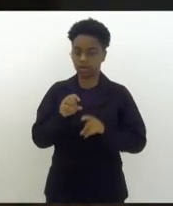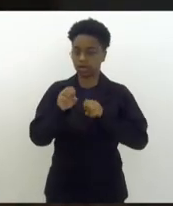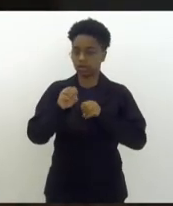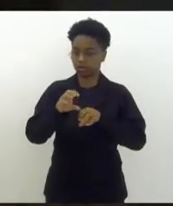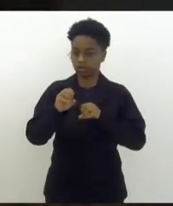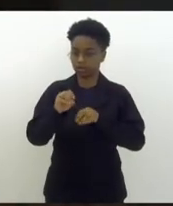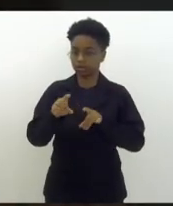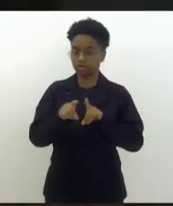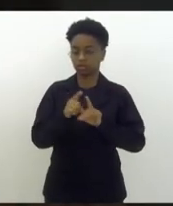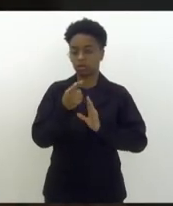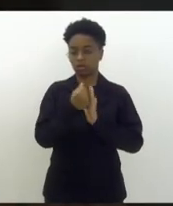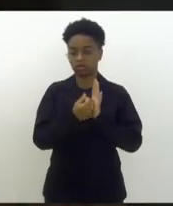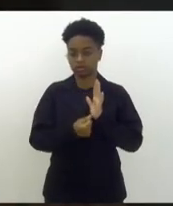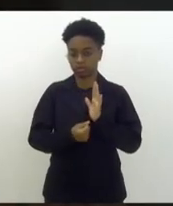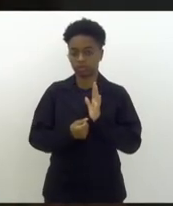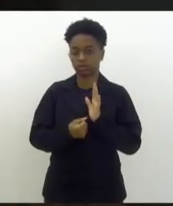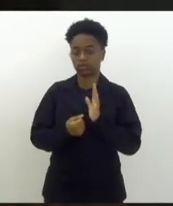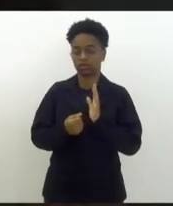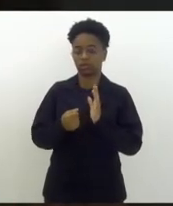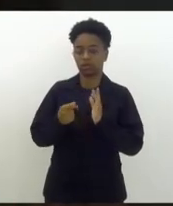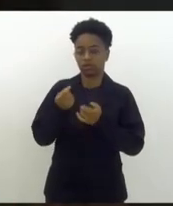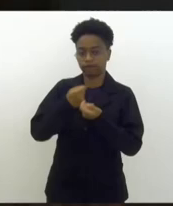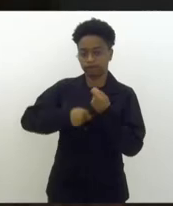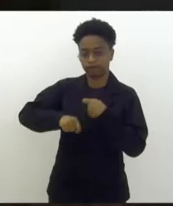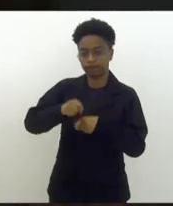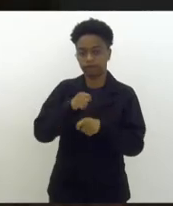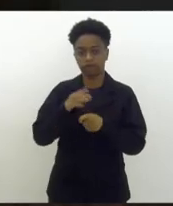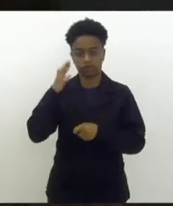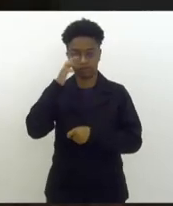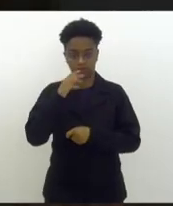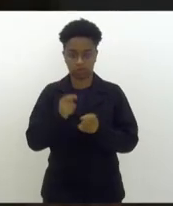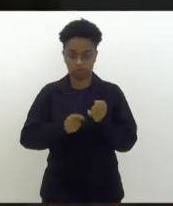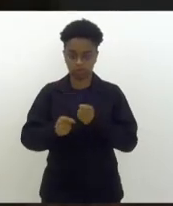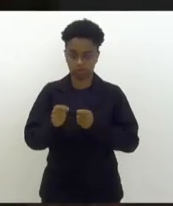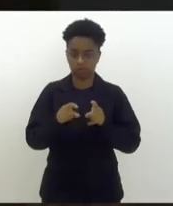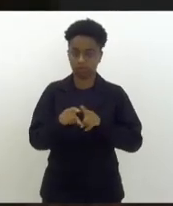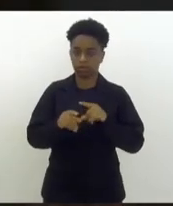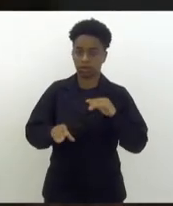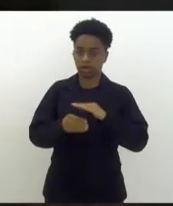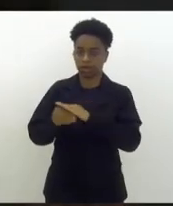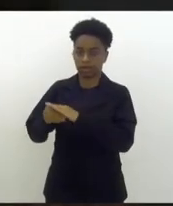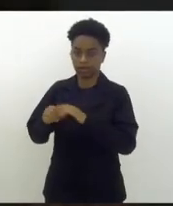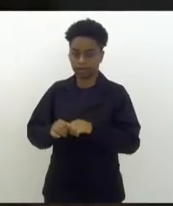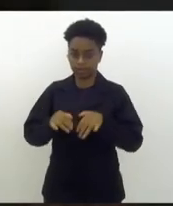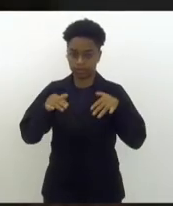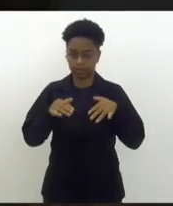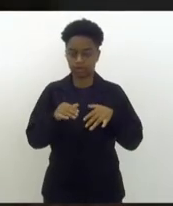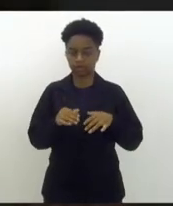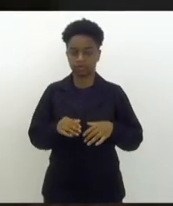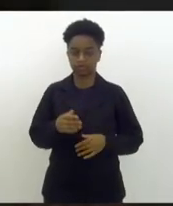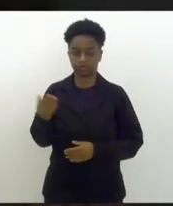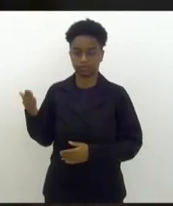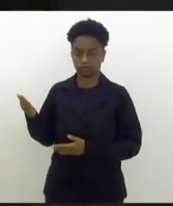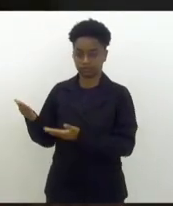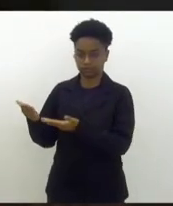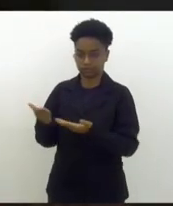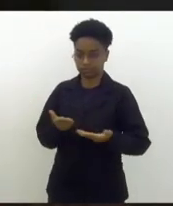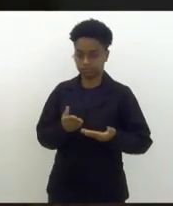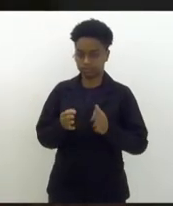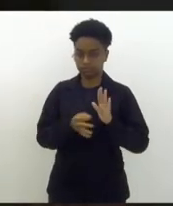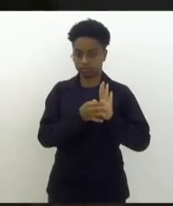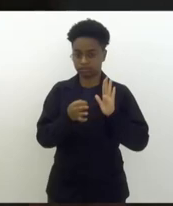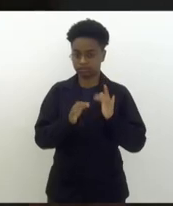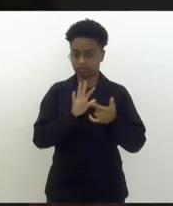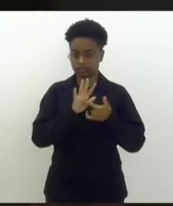de orçamento Finanças fiscalização financeira e controle as emendas de plenário para emitir parecer pela comissão de